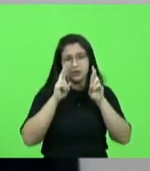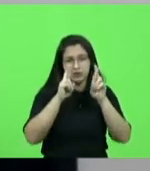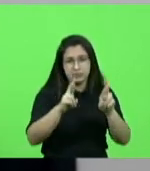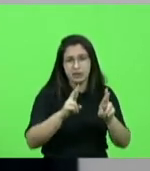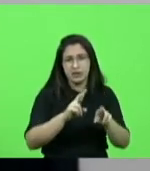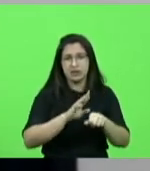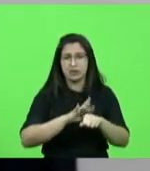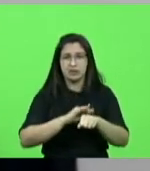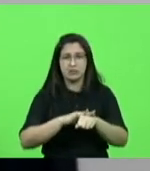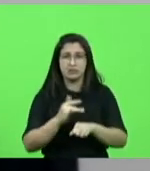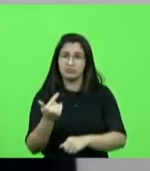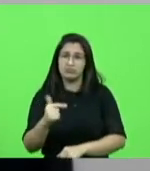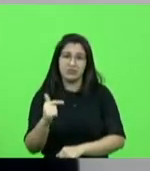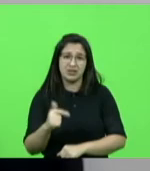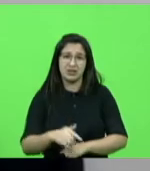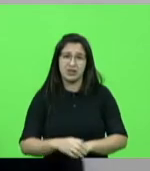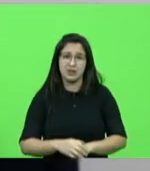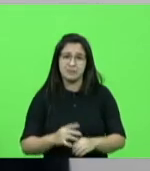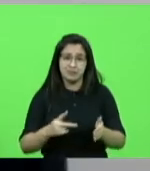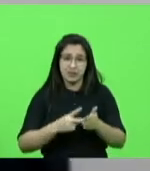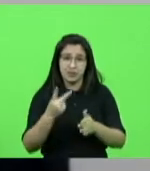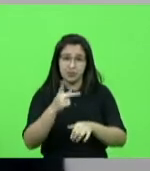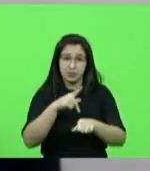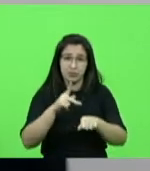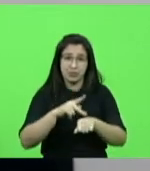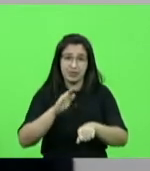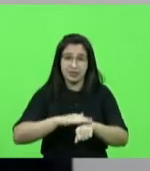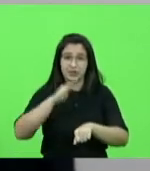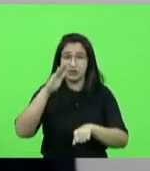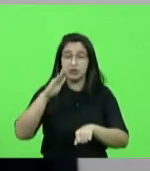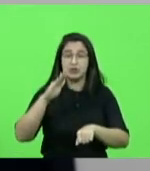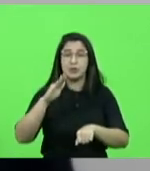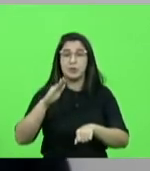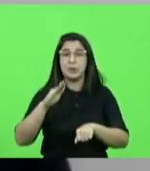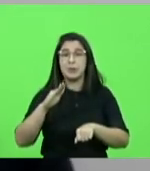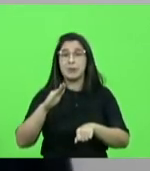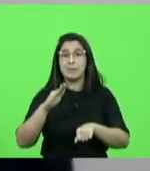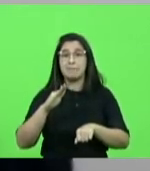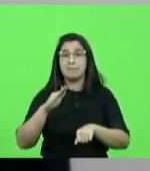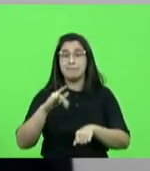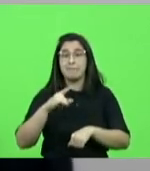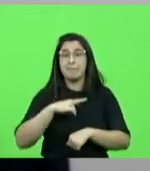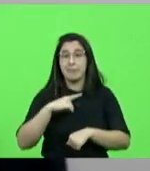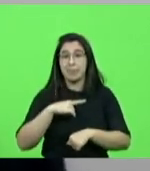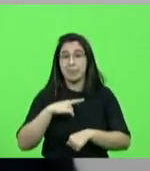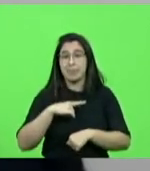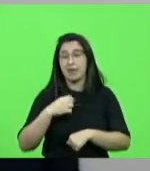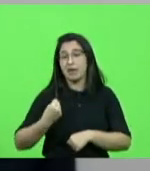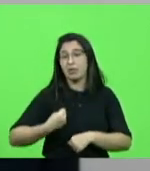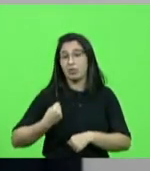somos hoje o segundo país do mundo em números totais, com maior número